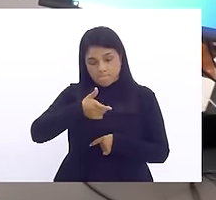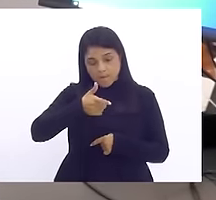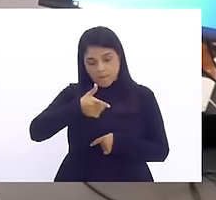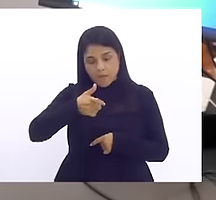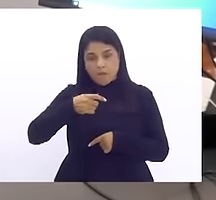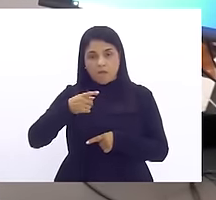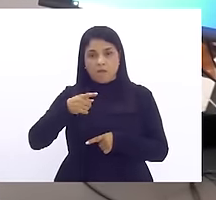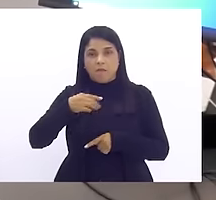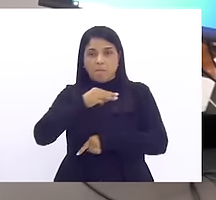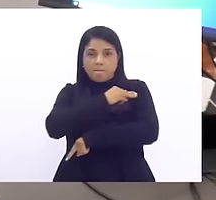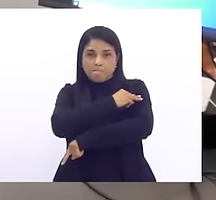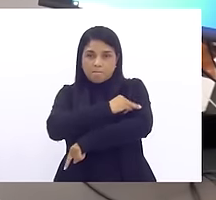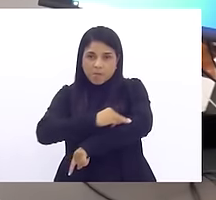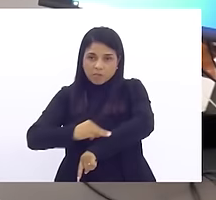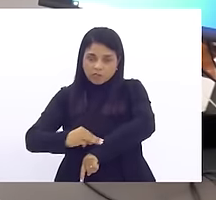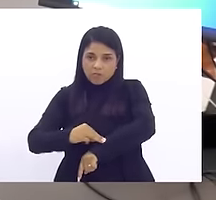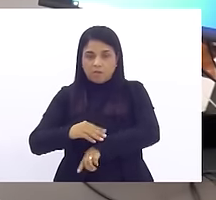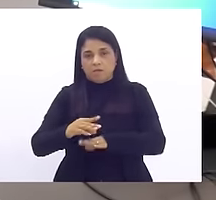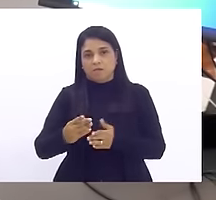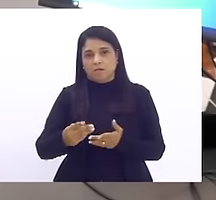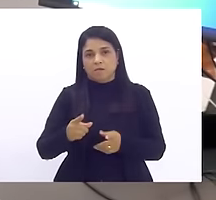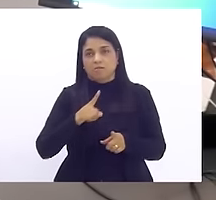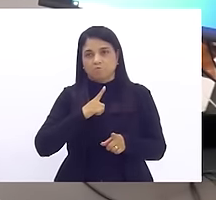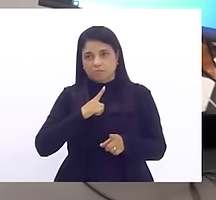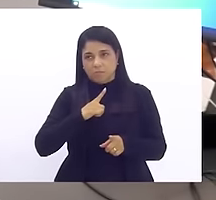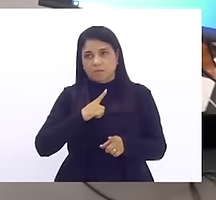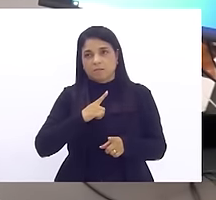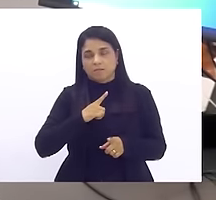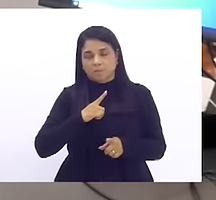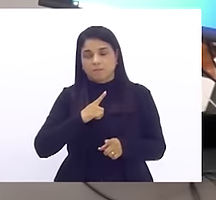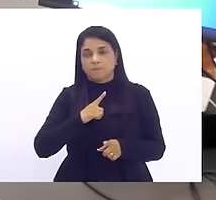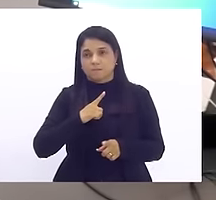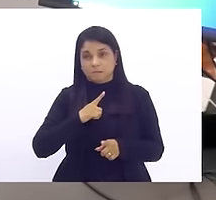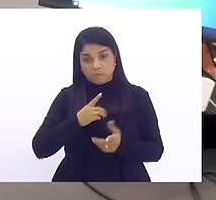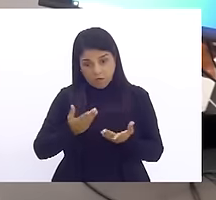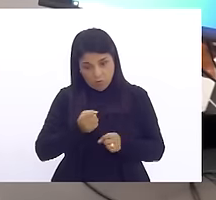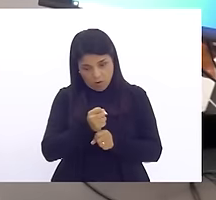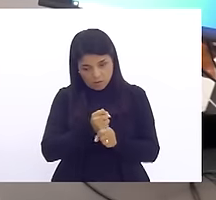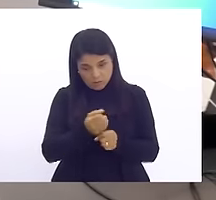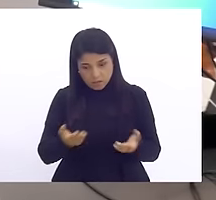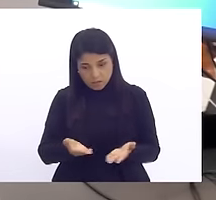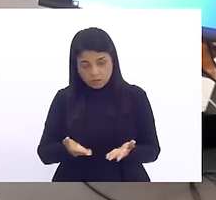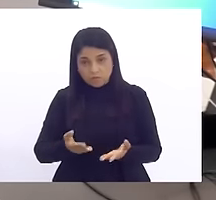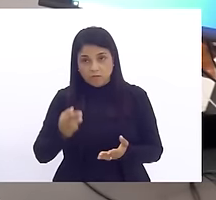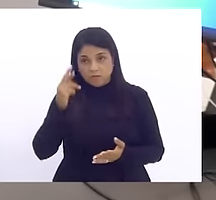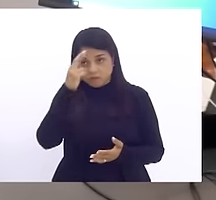em Magé Não é a primeira vez que acontece isso fiscalização